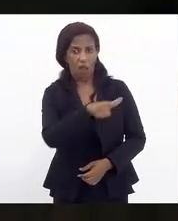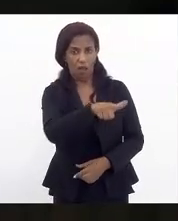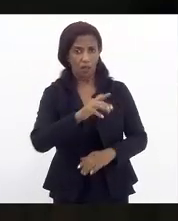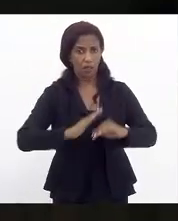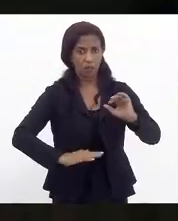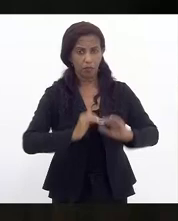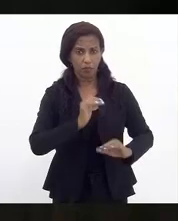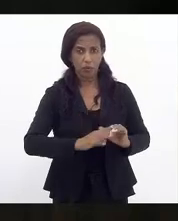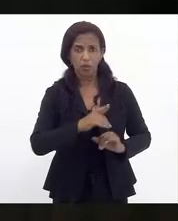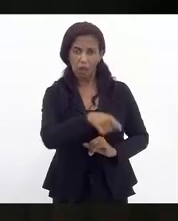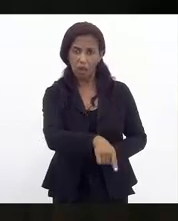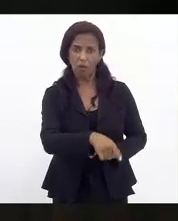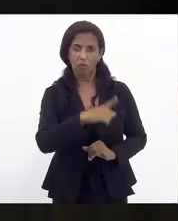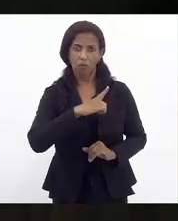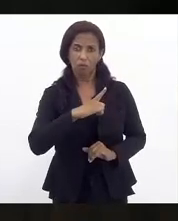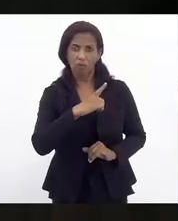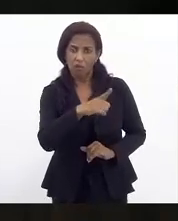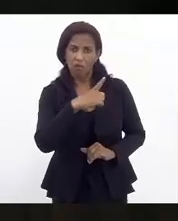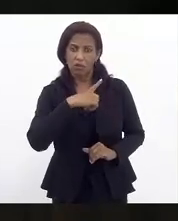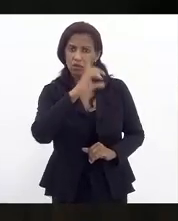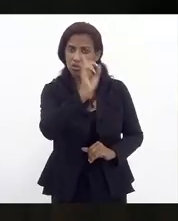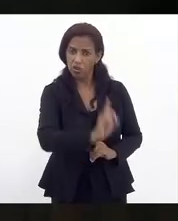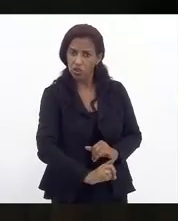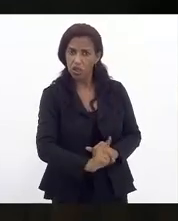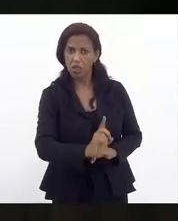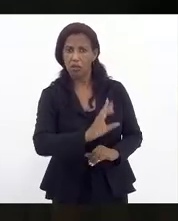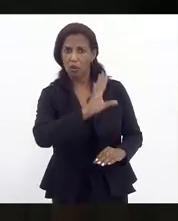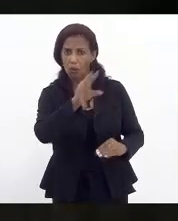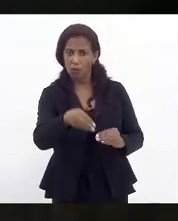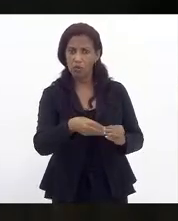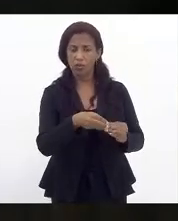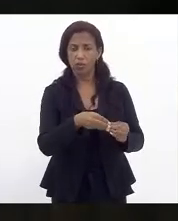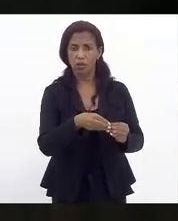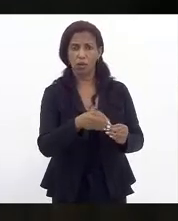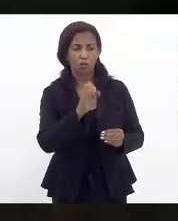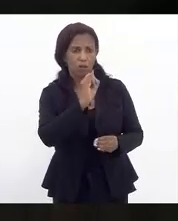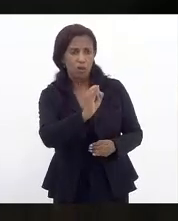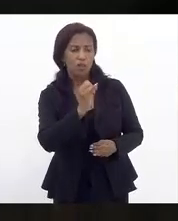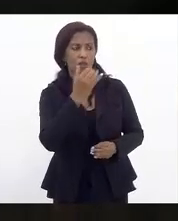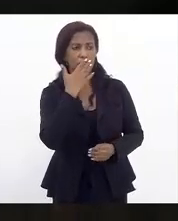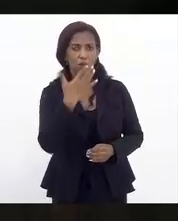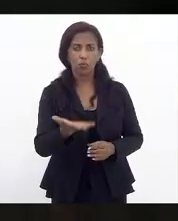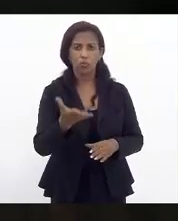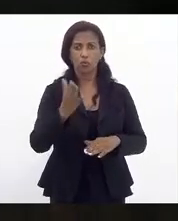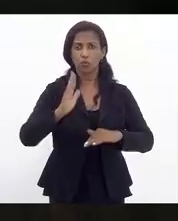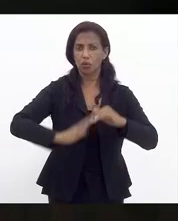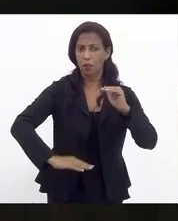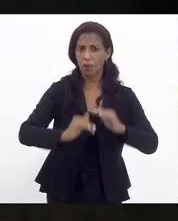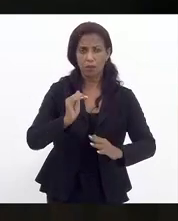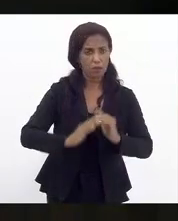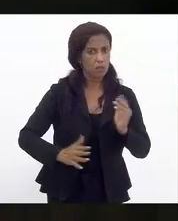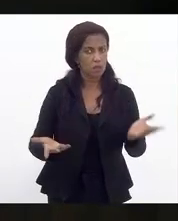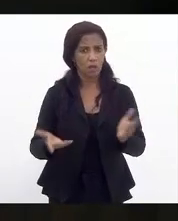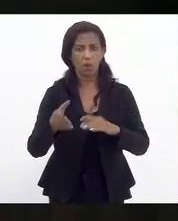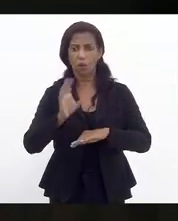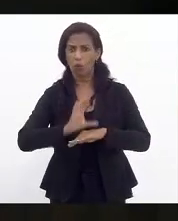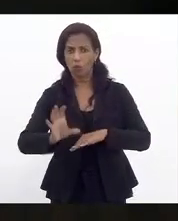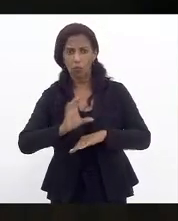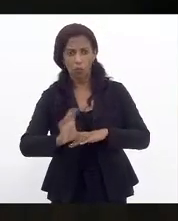durante aquele período que faria jus o que fará jus ao adicional se ele fez algum tipo de capacitação